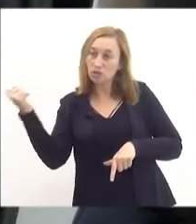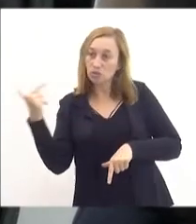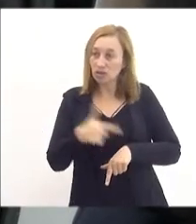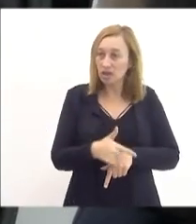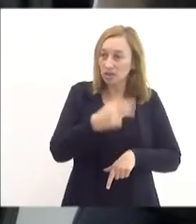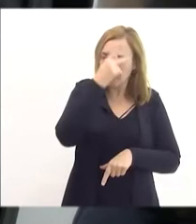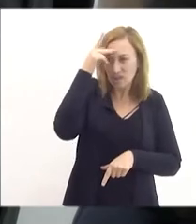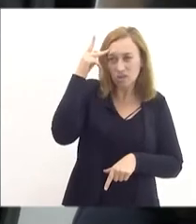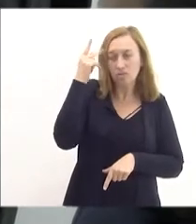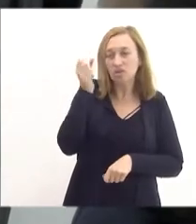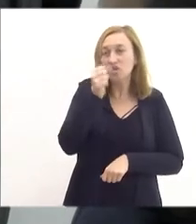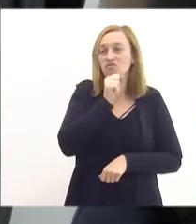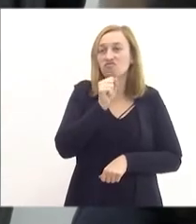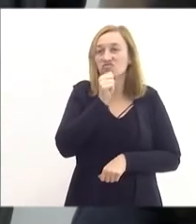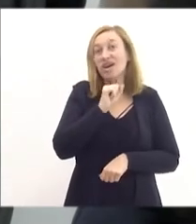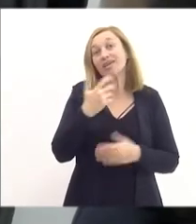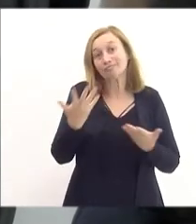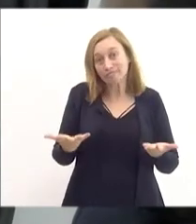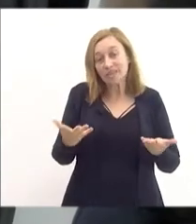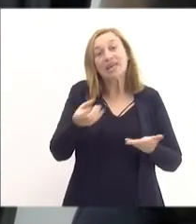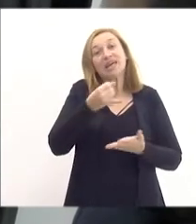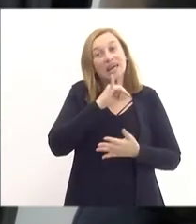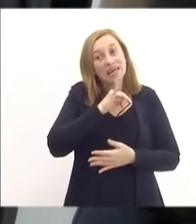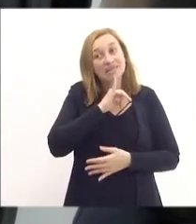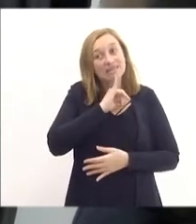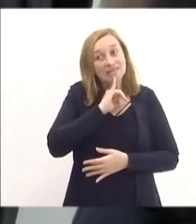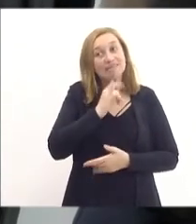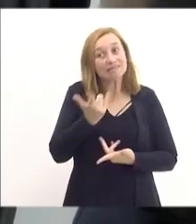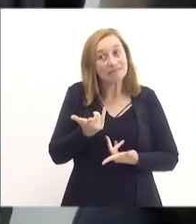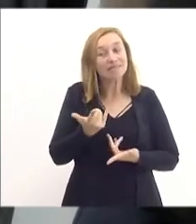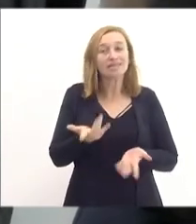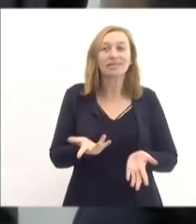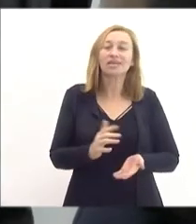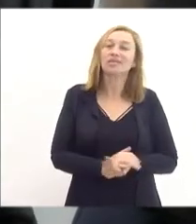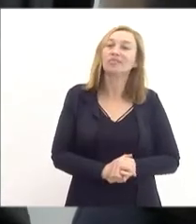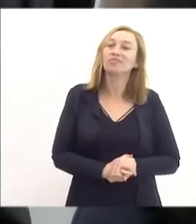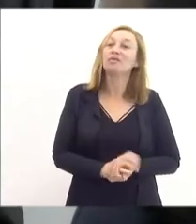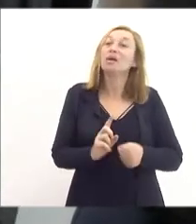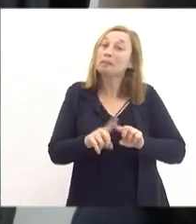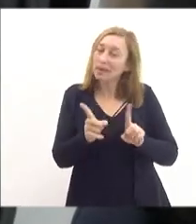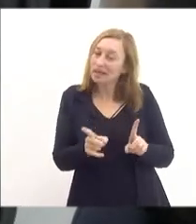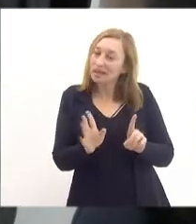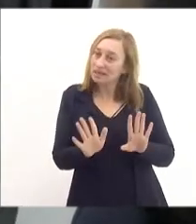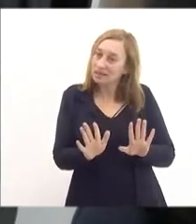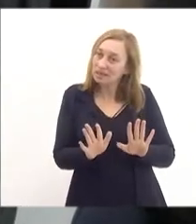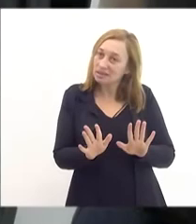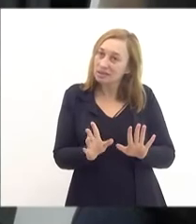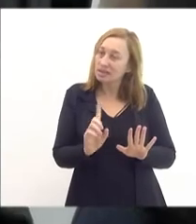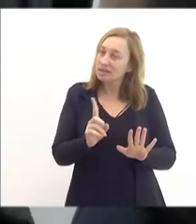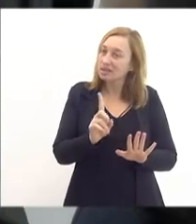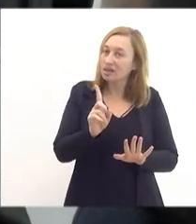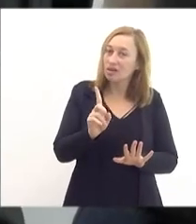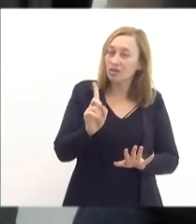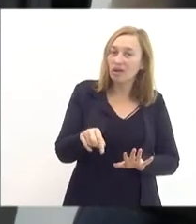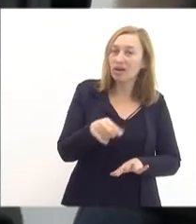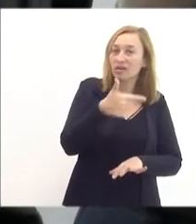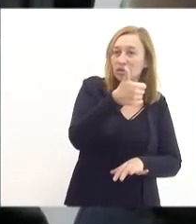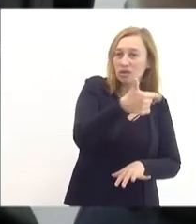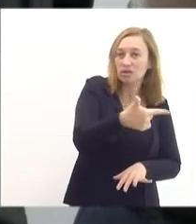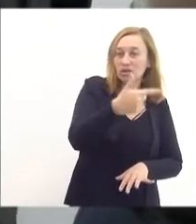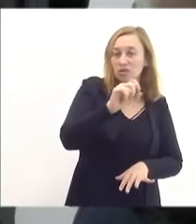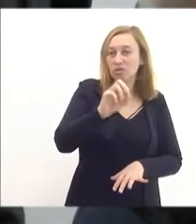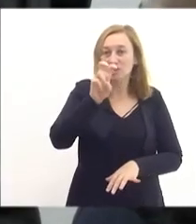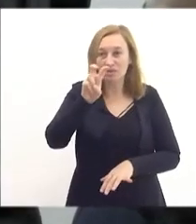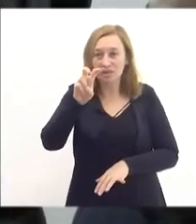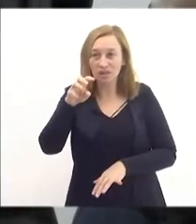balanço para diminuir um pouquinho. Mas mesmo assim, se não for 2054, talvez caia